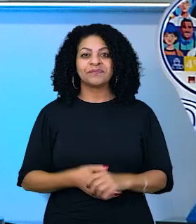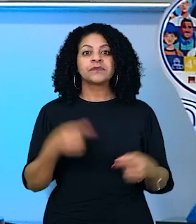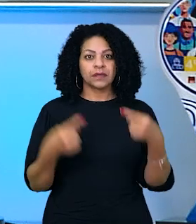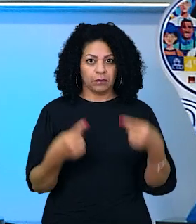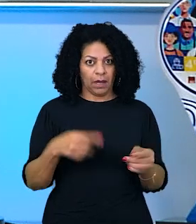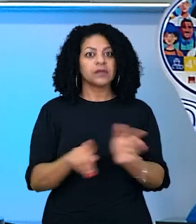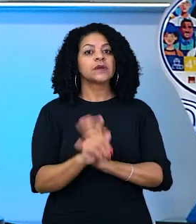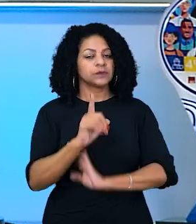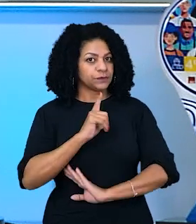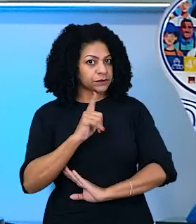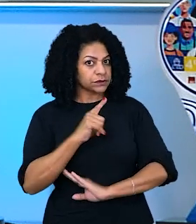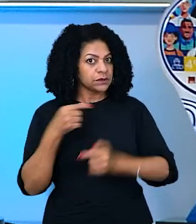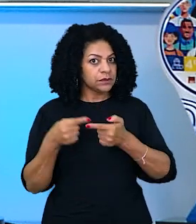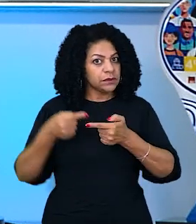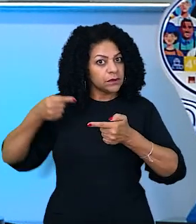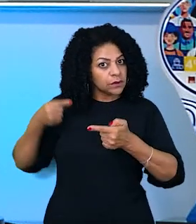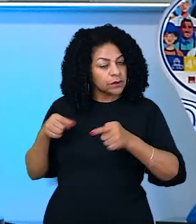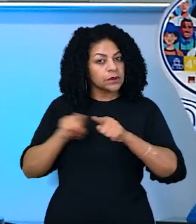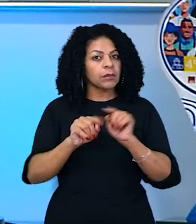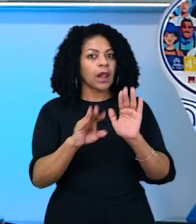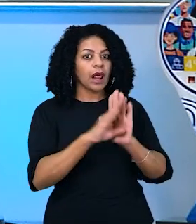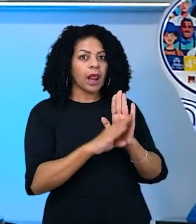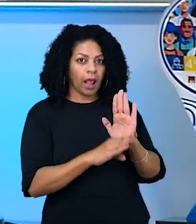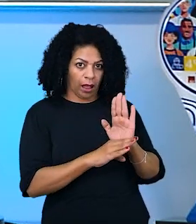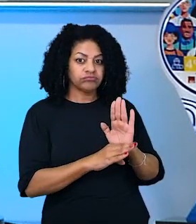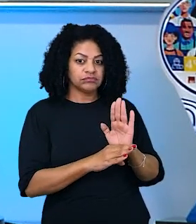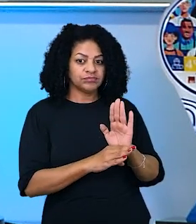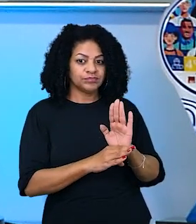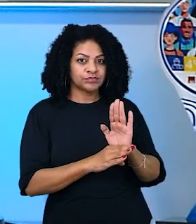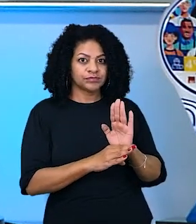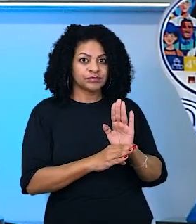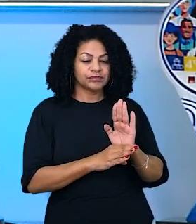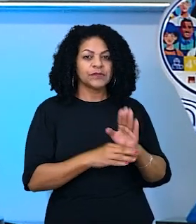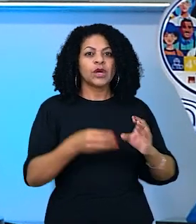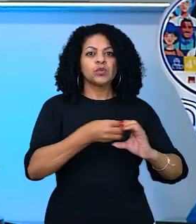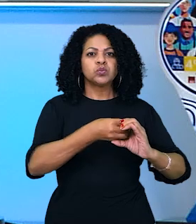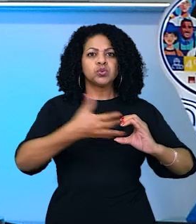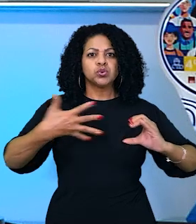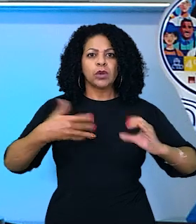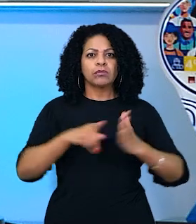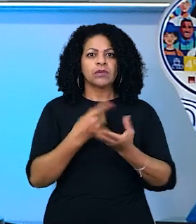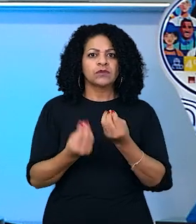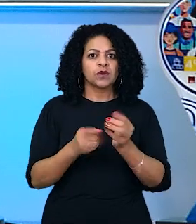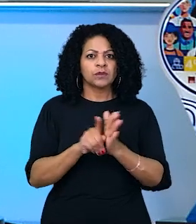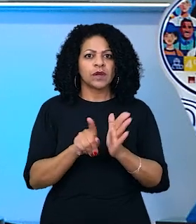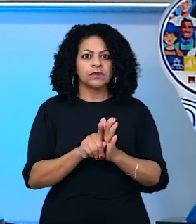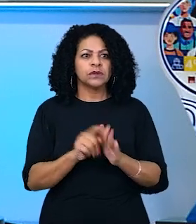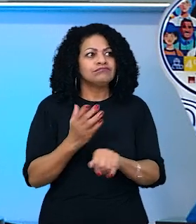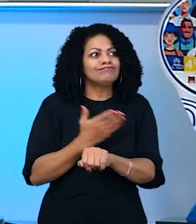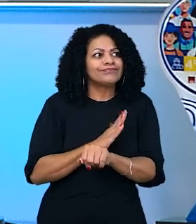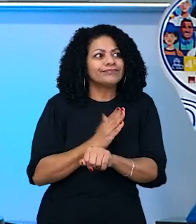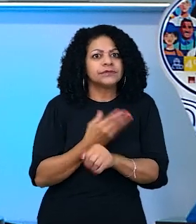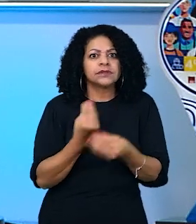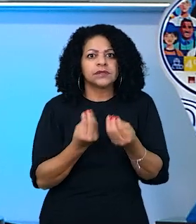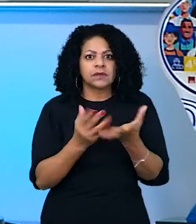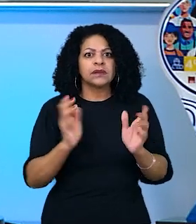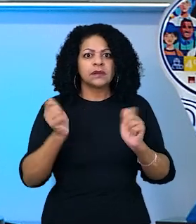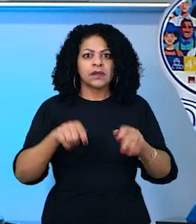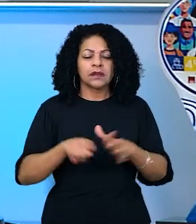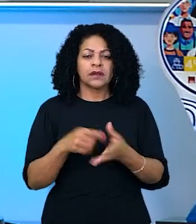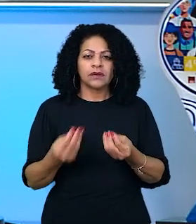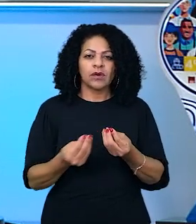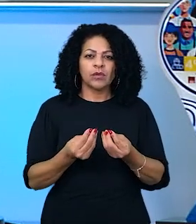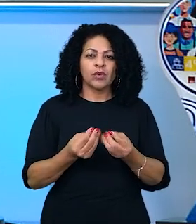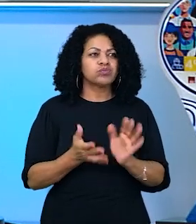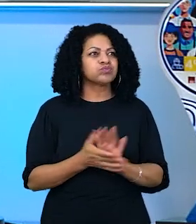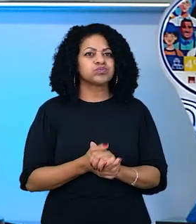um debate atual sobre as novas formas de vínculo ou sobre a caracterização de vínculo de emprego em algumas circunstâncias. O objetivo